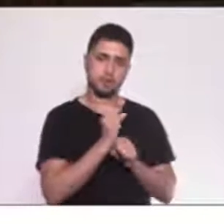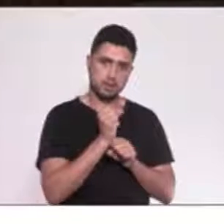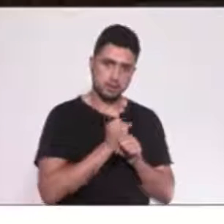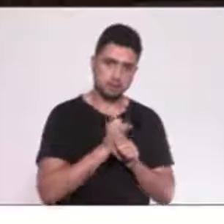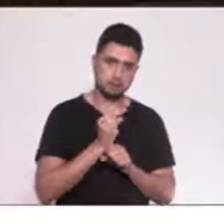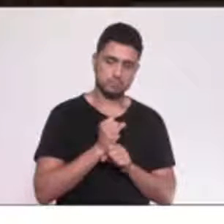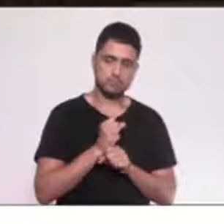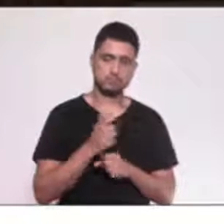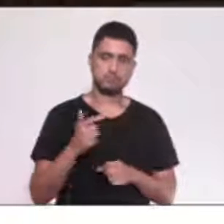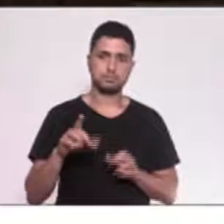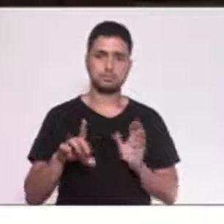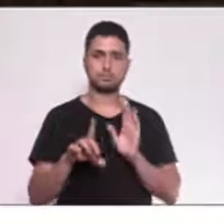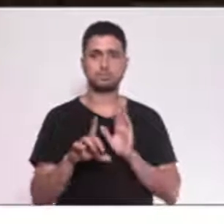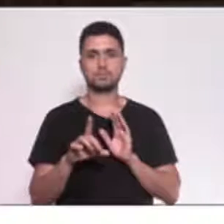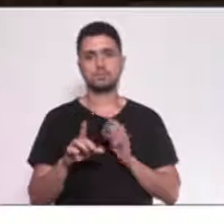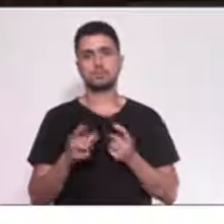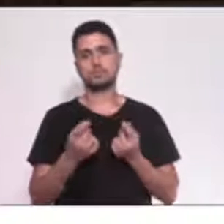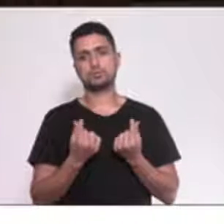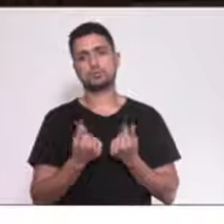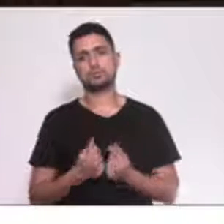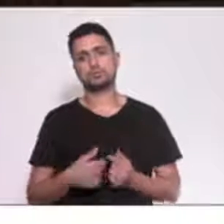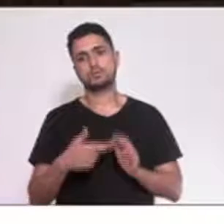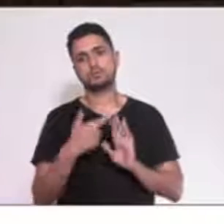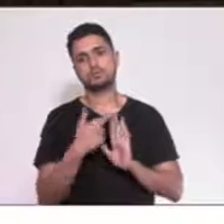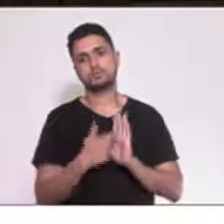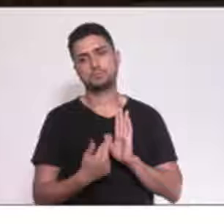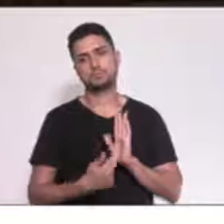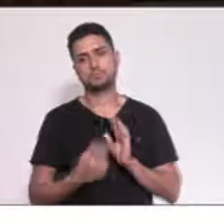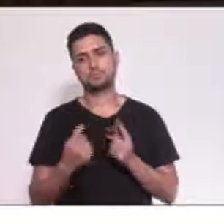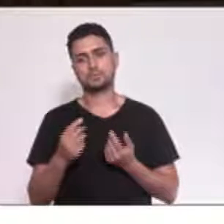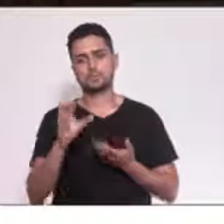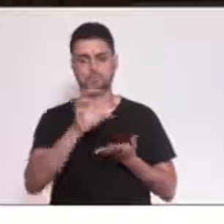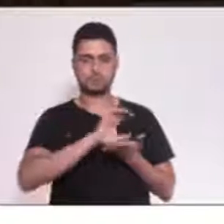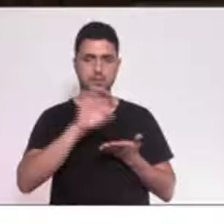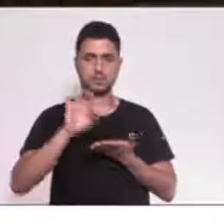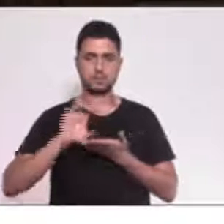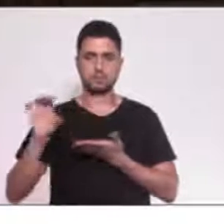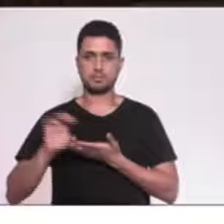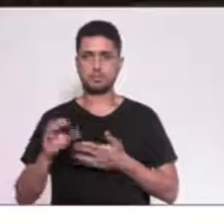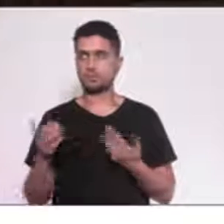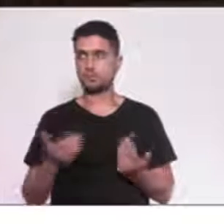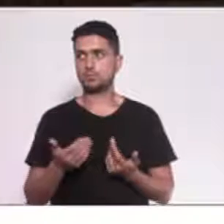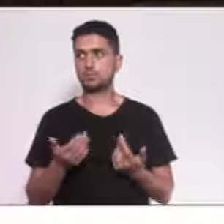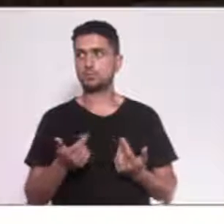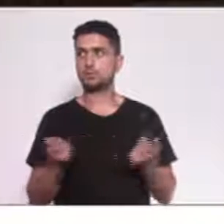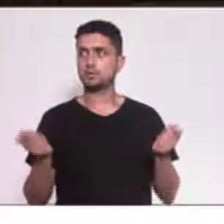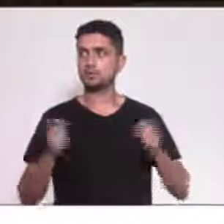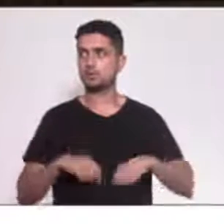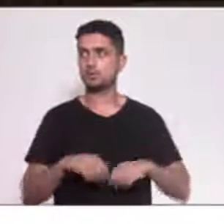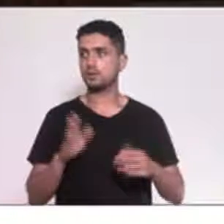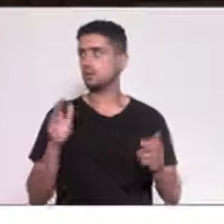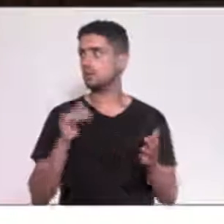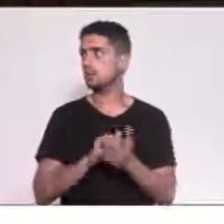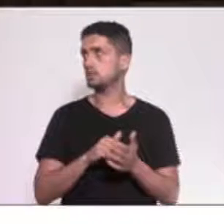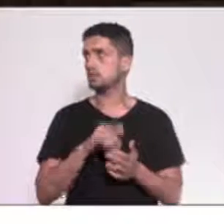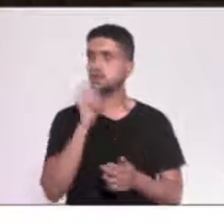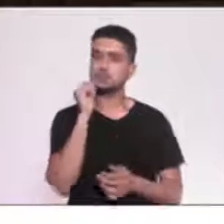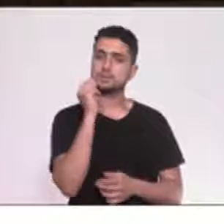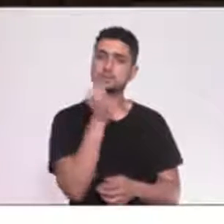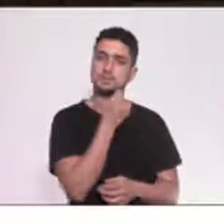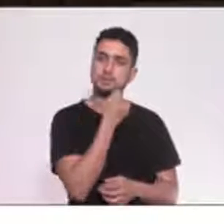fiscal hoje vigente poderá ser estendido, no limite, até setembro de